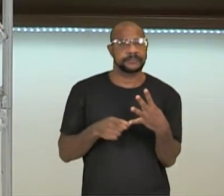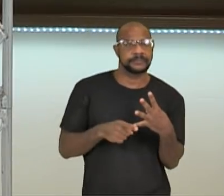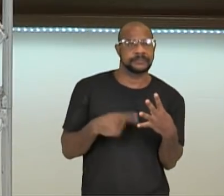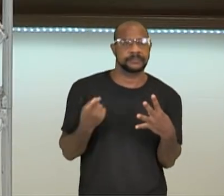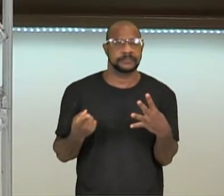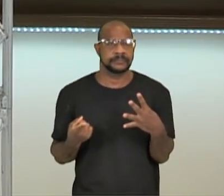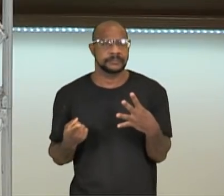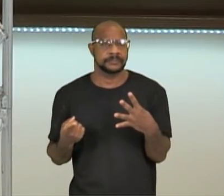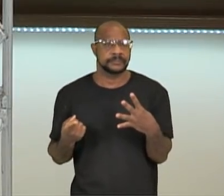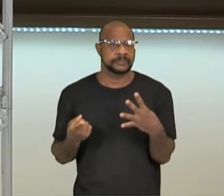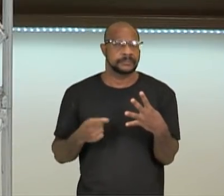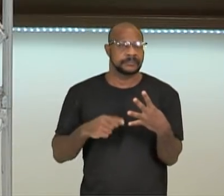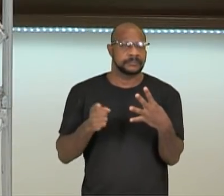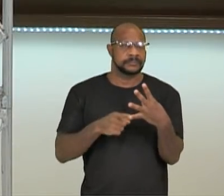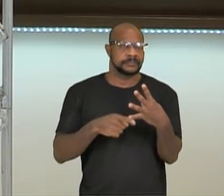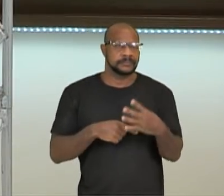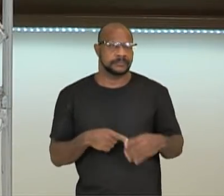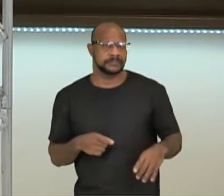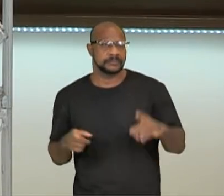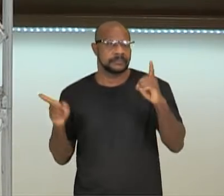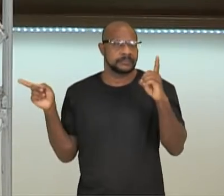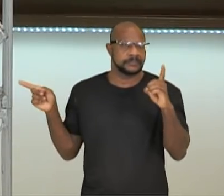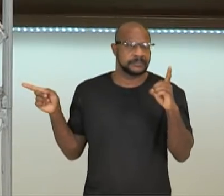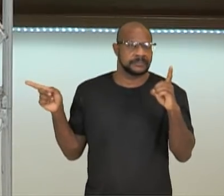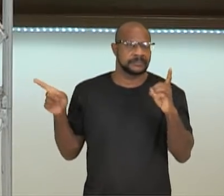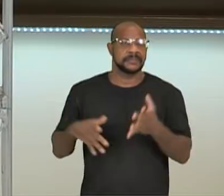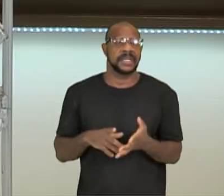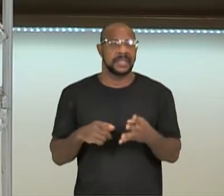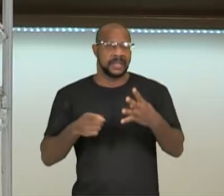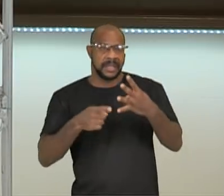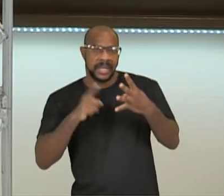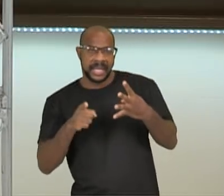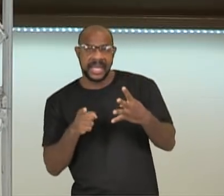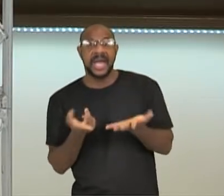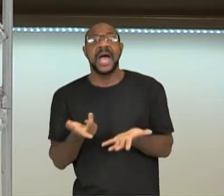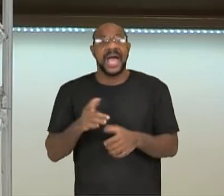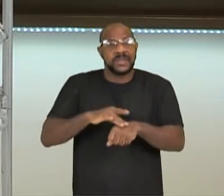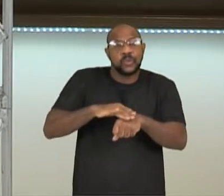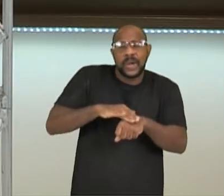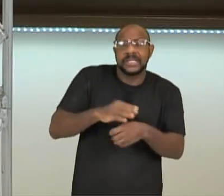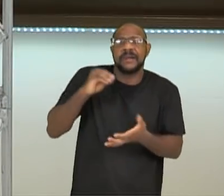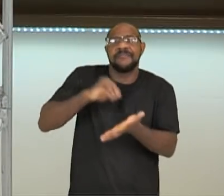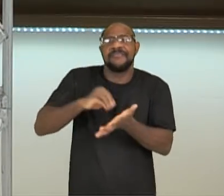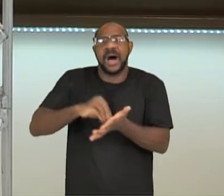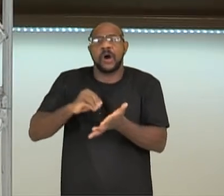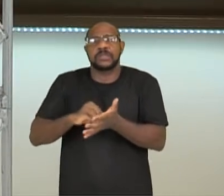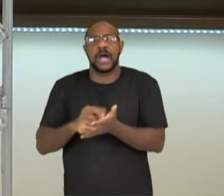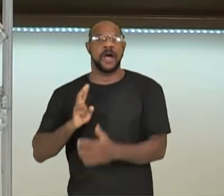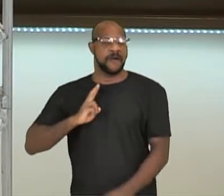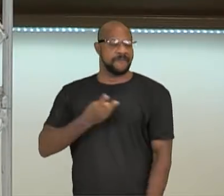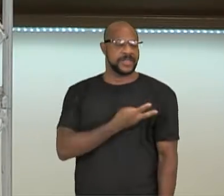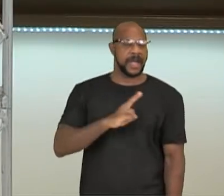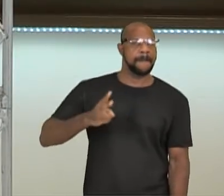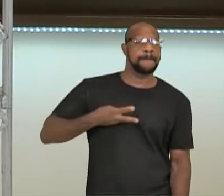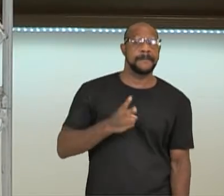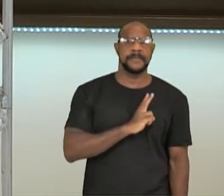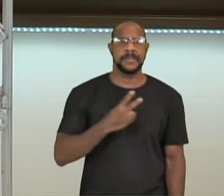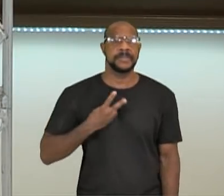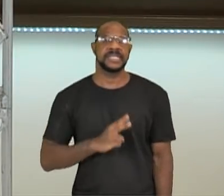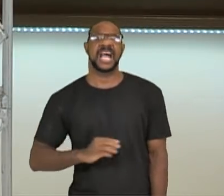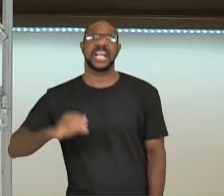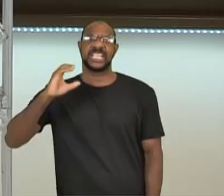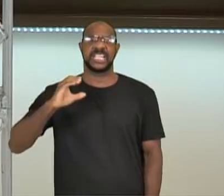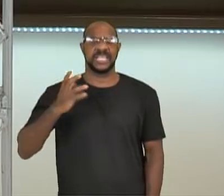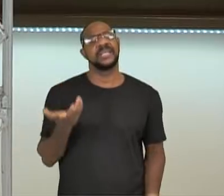doença que ela é relacionada à falta da vitamina C, que promove, né, sangramentos, perda